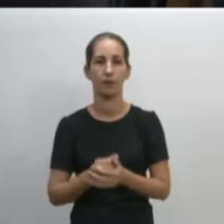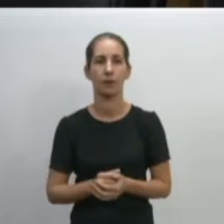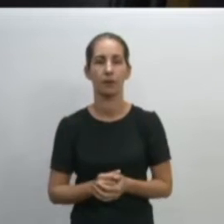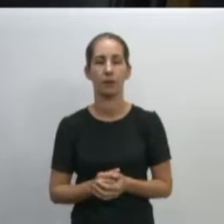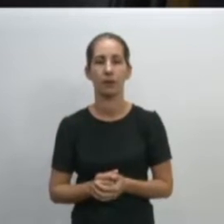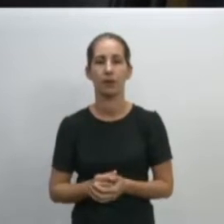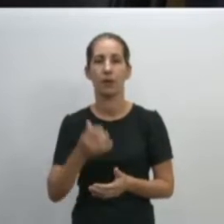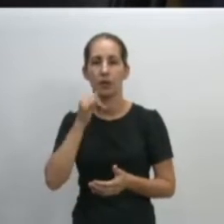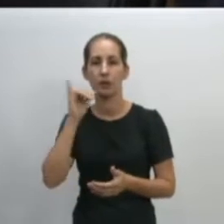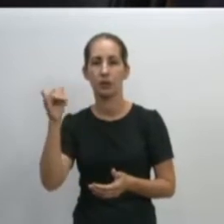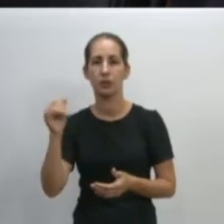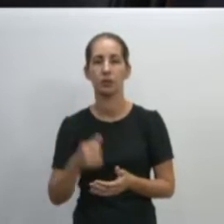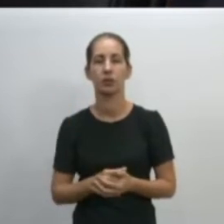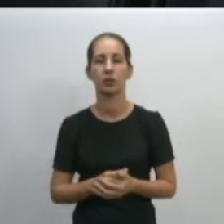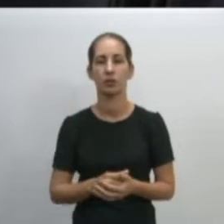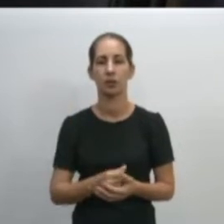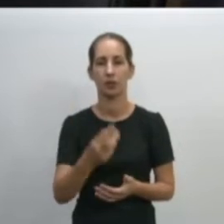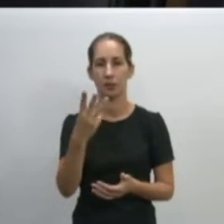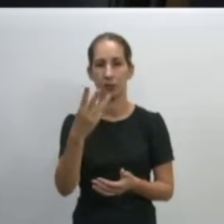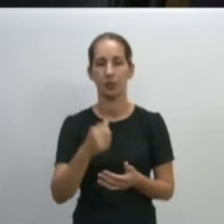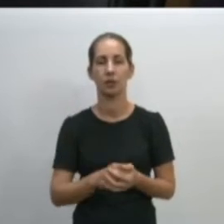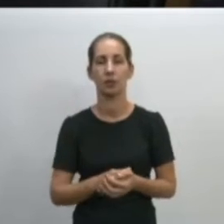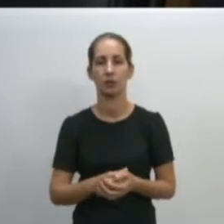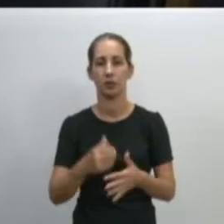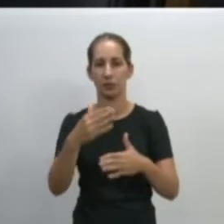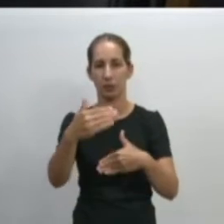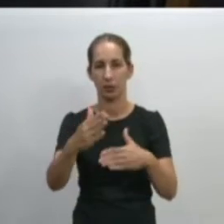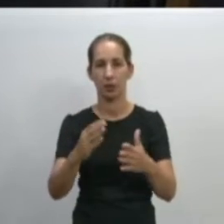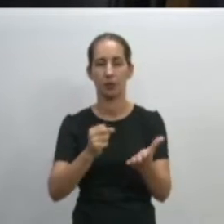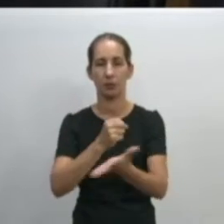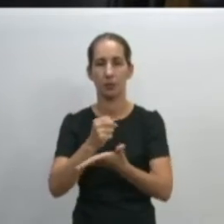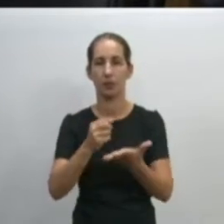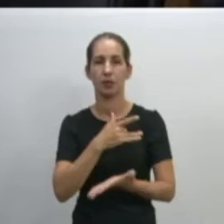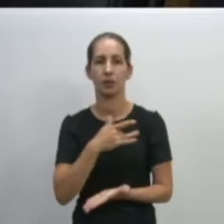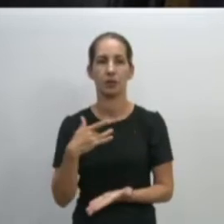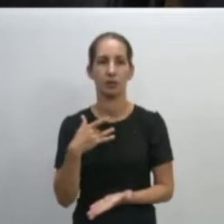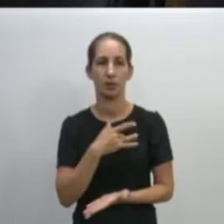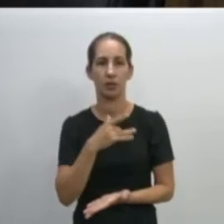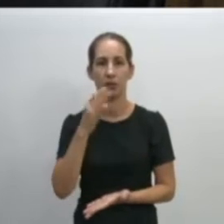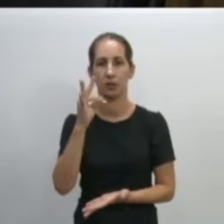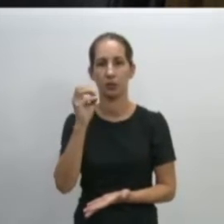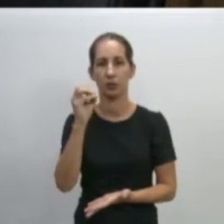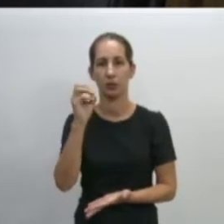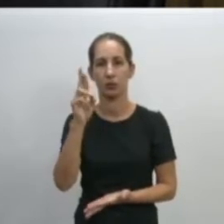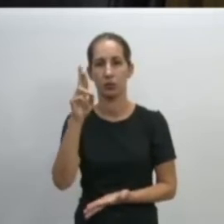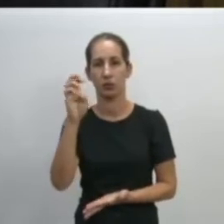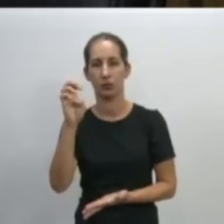trifásico da energia elétrica da Unidade Básica de Saúde do Alto da Torre.